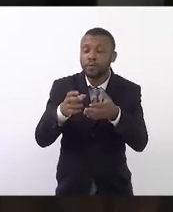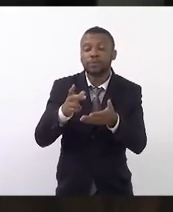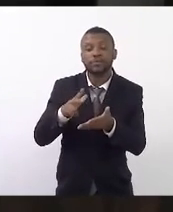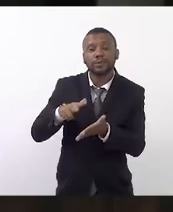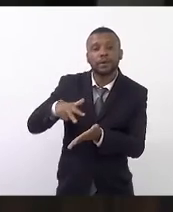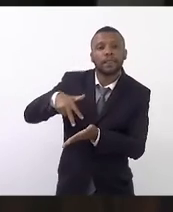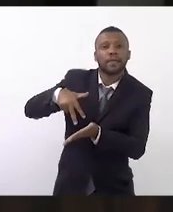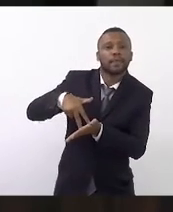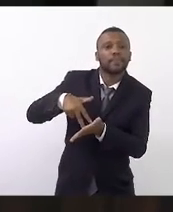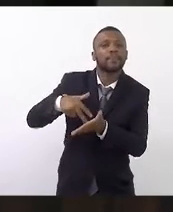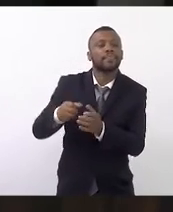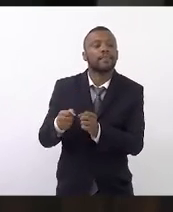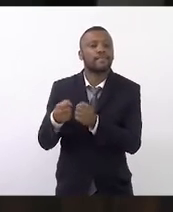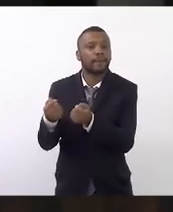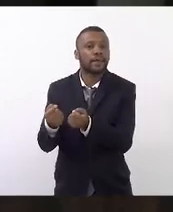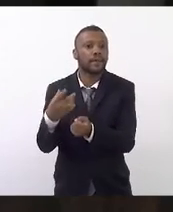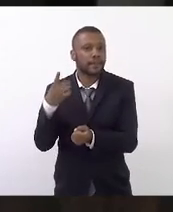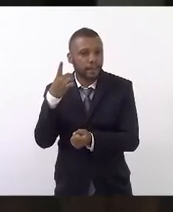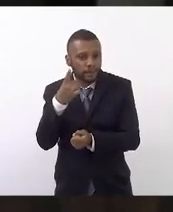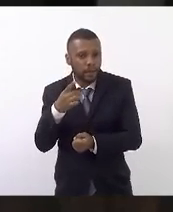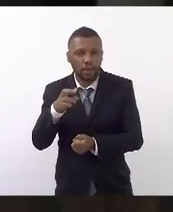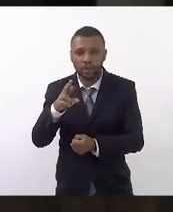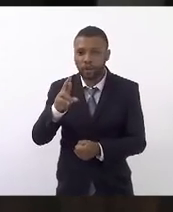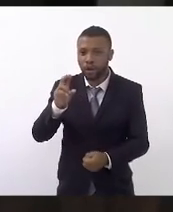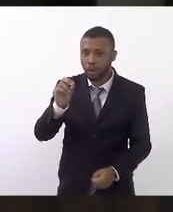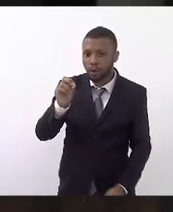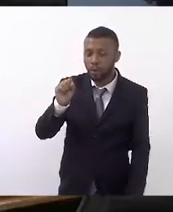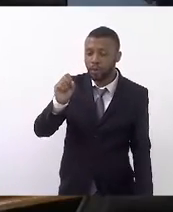deputado Rosenberg Reis.